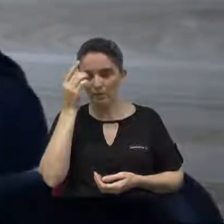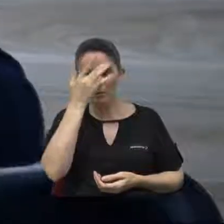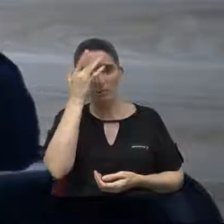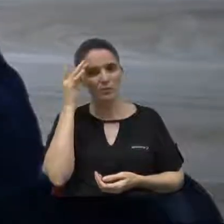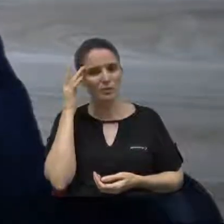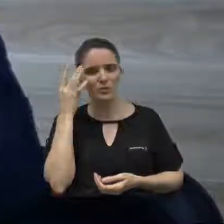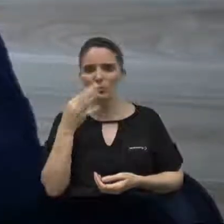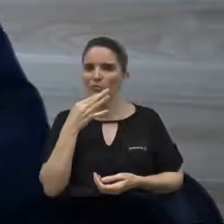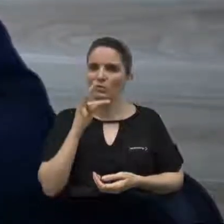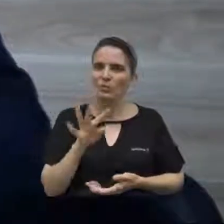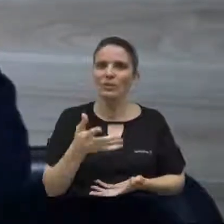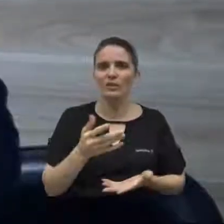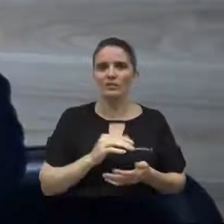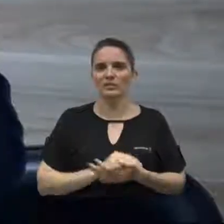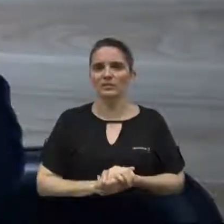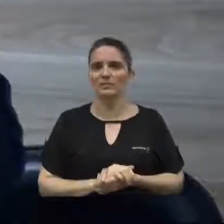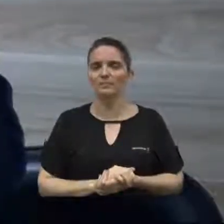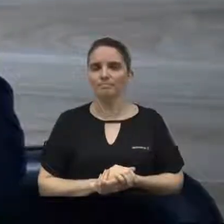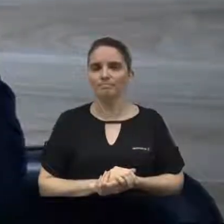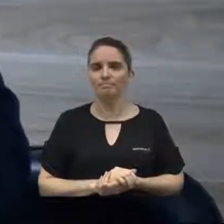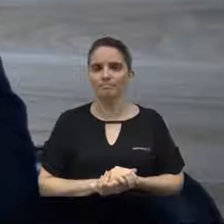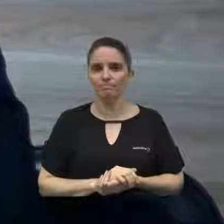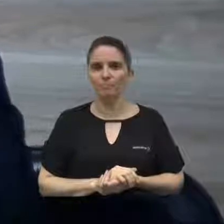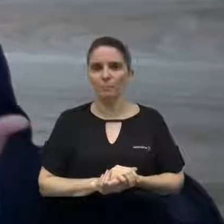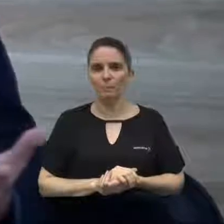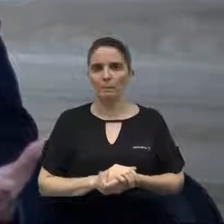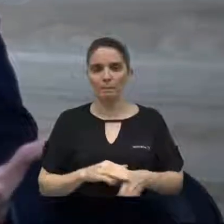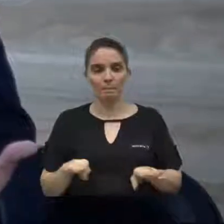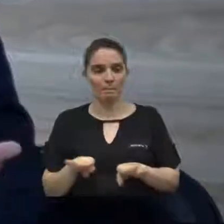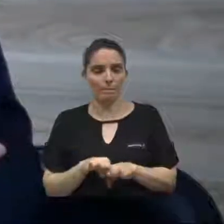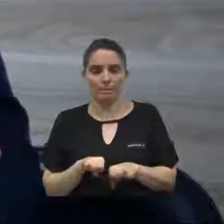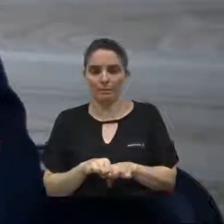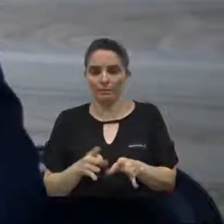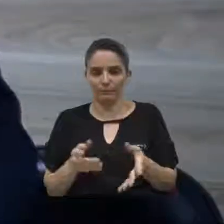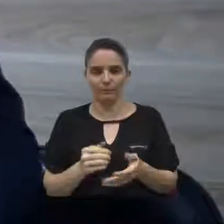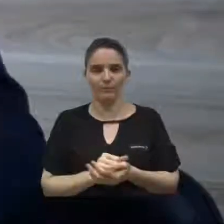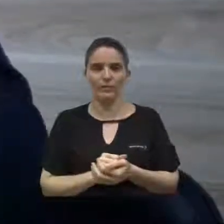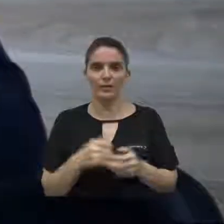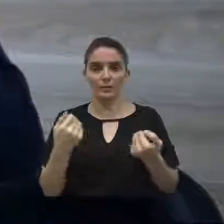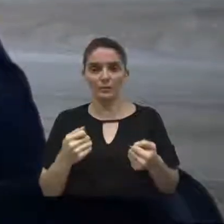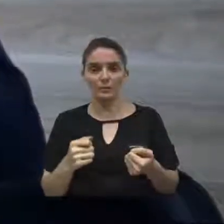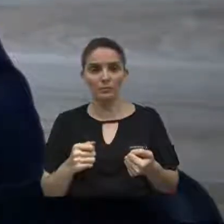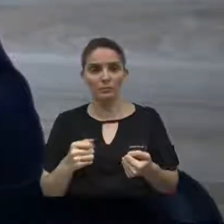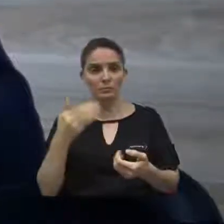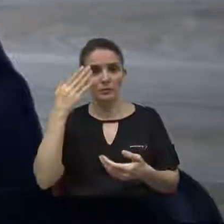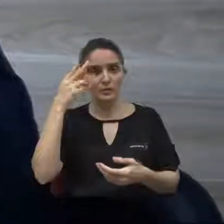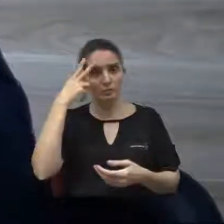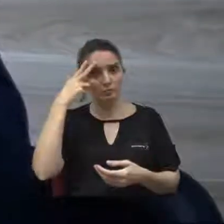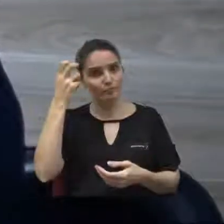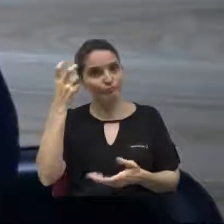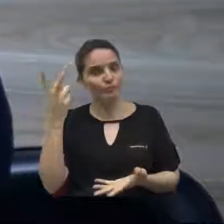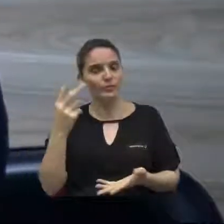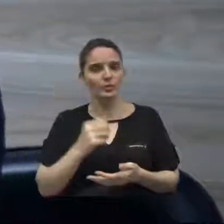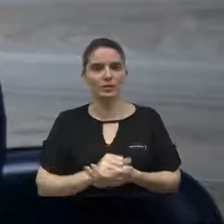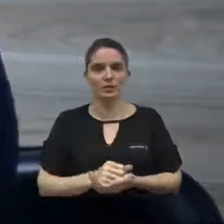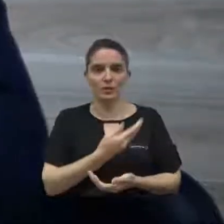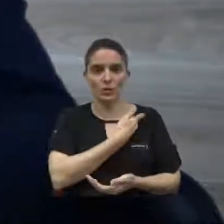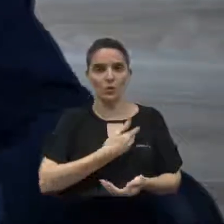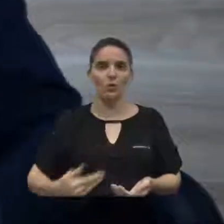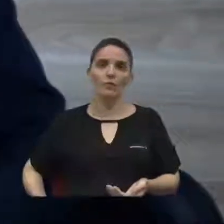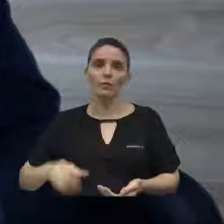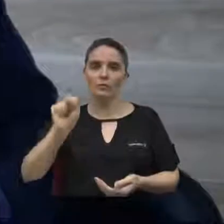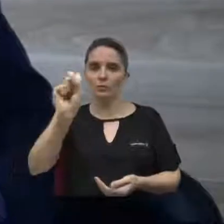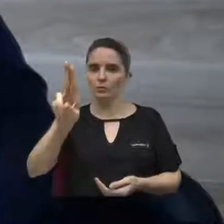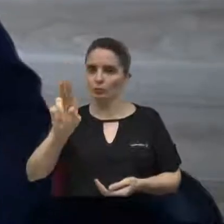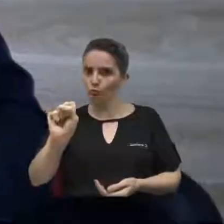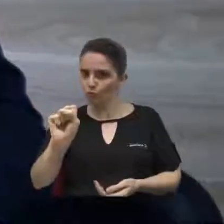e de instrução. Não tem outro motivo. Obviamente que o poder público, e o SUS prega